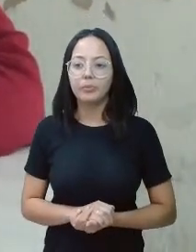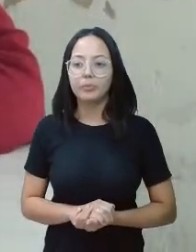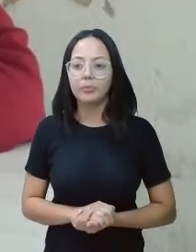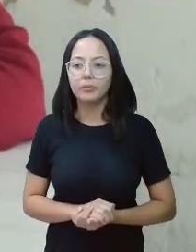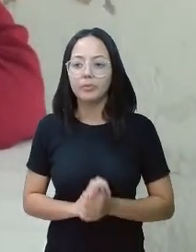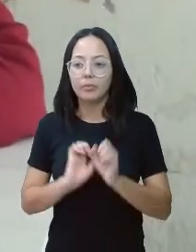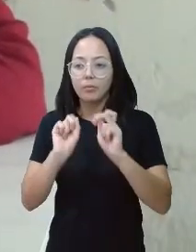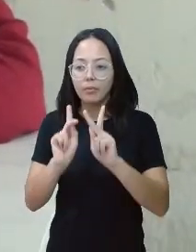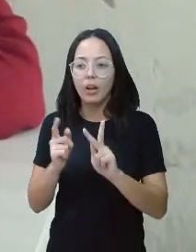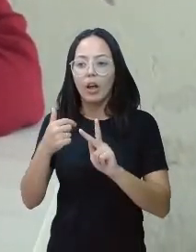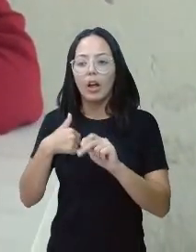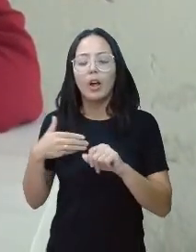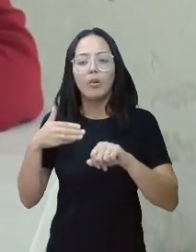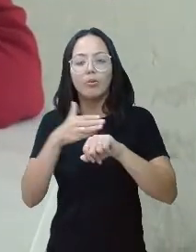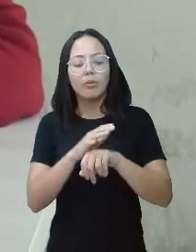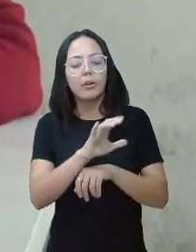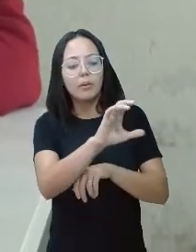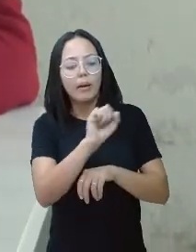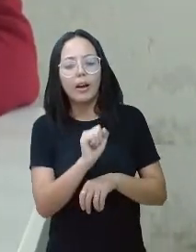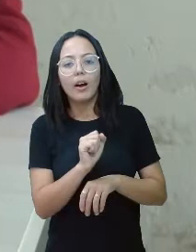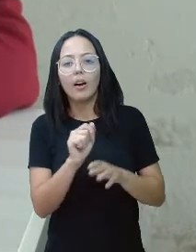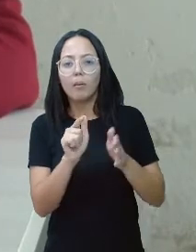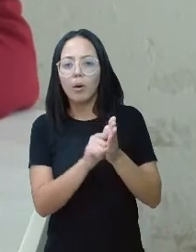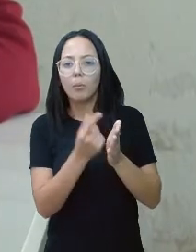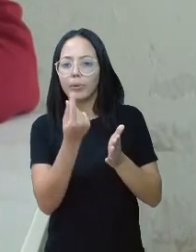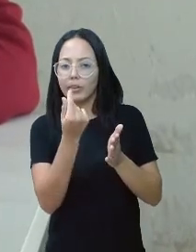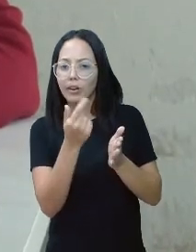Fui receber o dinheiro do papel.